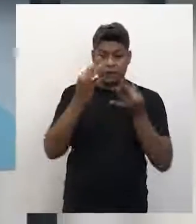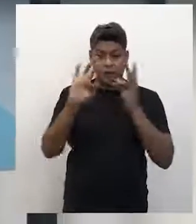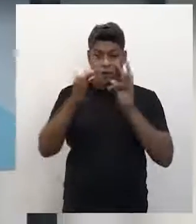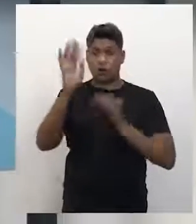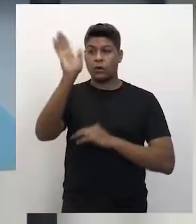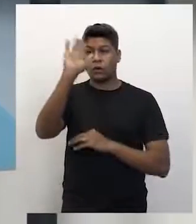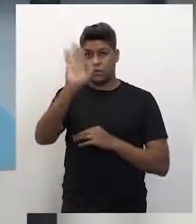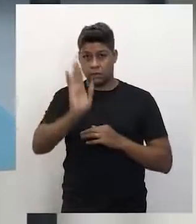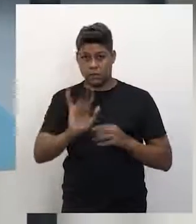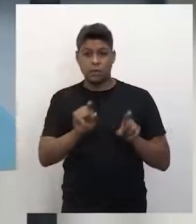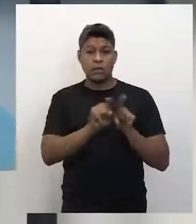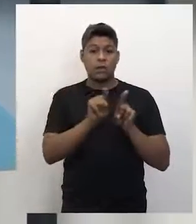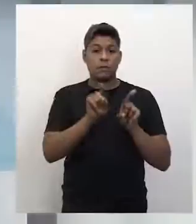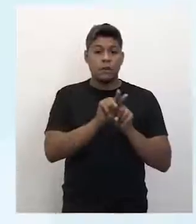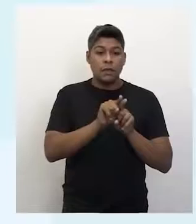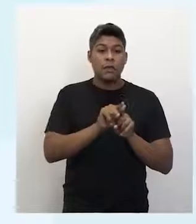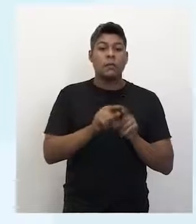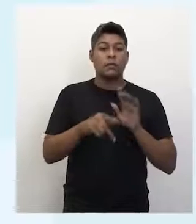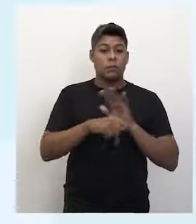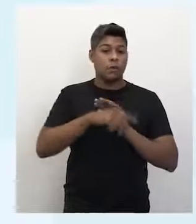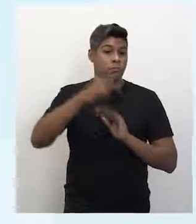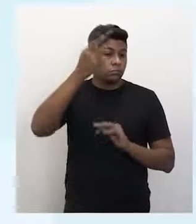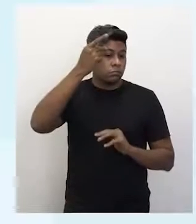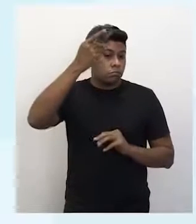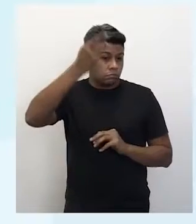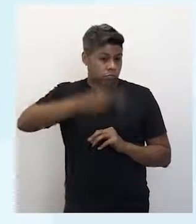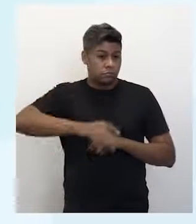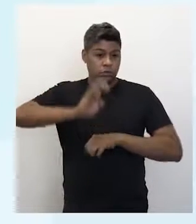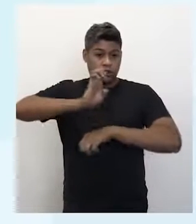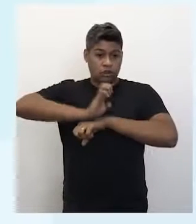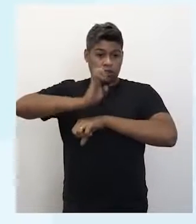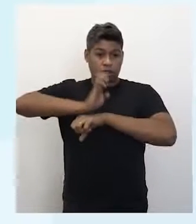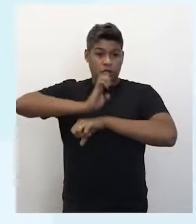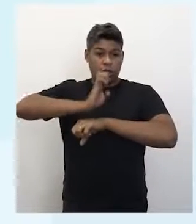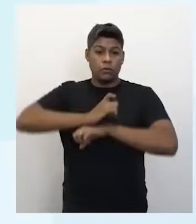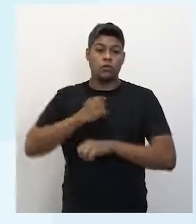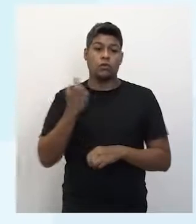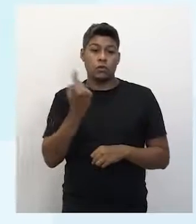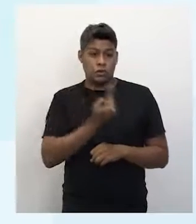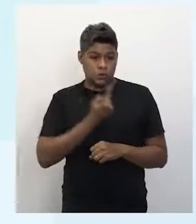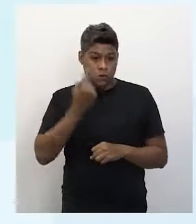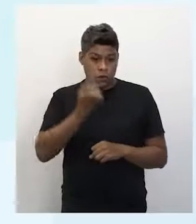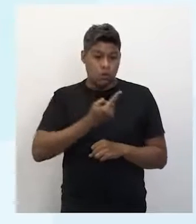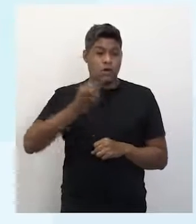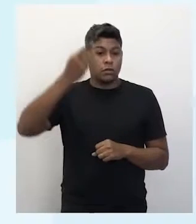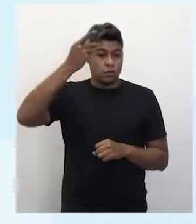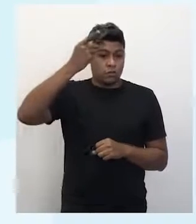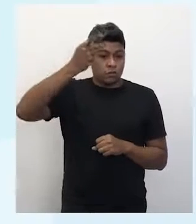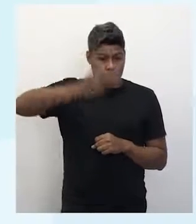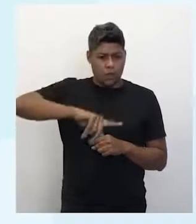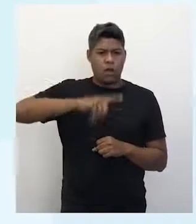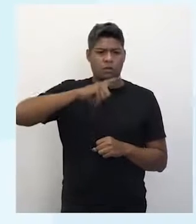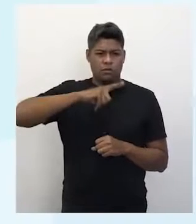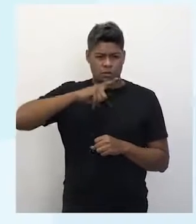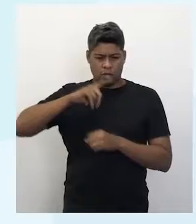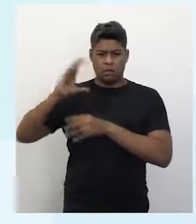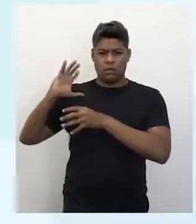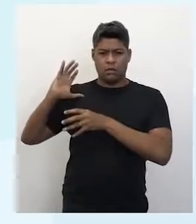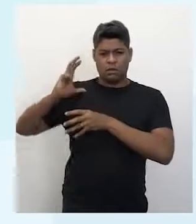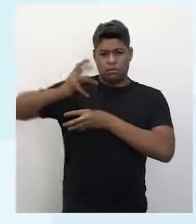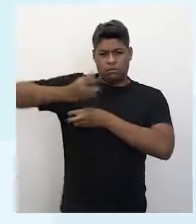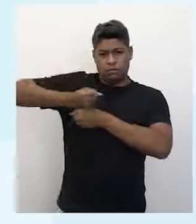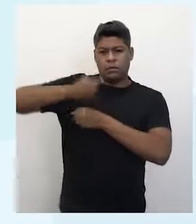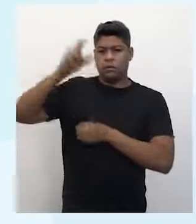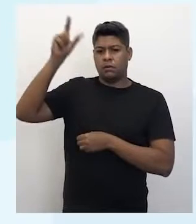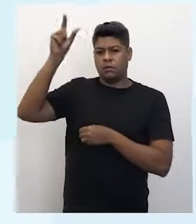Brasil, e temos as danças folclóricas paulistas, aqui do nosso estado. Nós, em terras paulistas, herdamos muitos traços da cultura